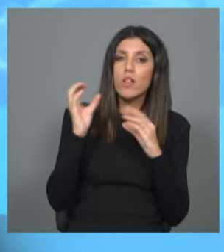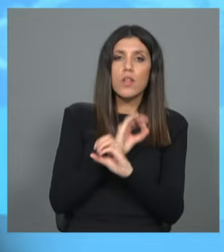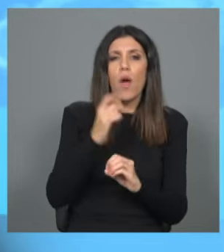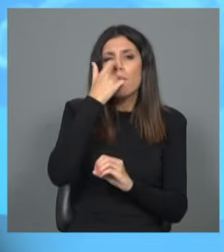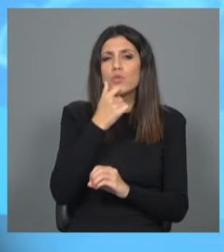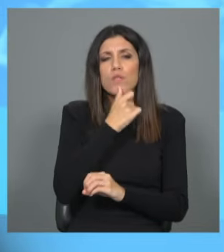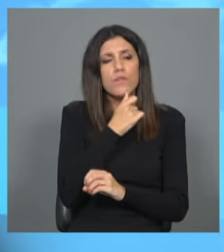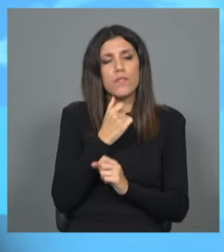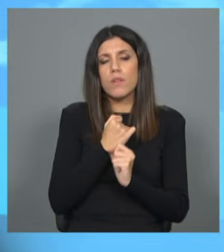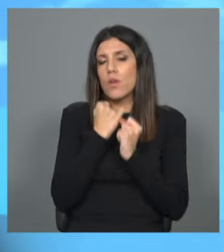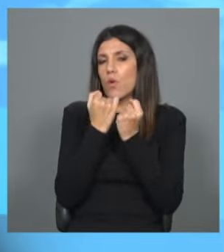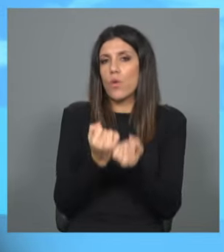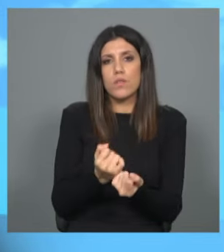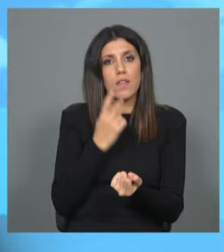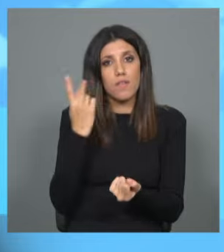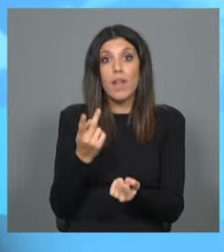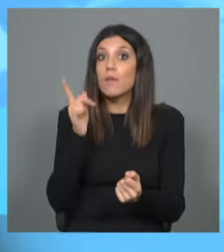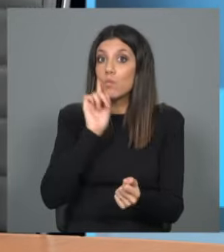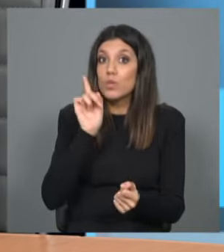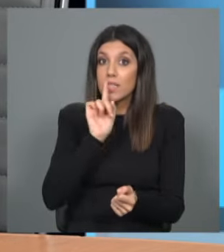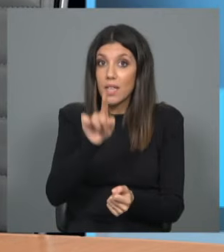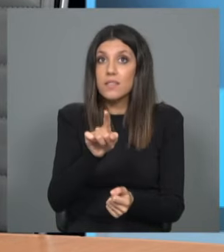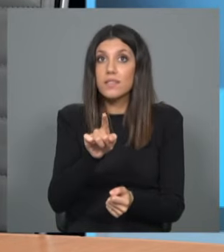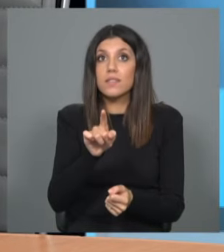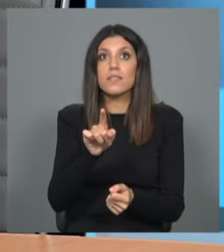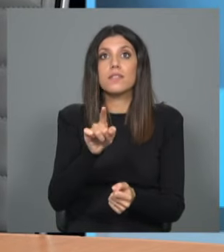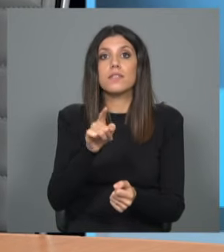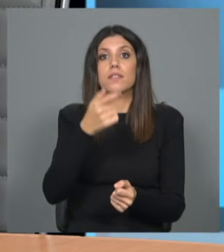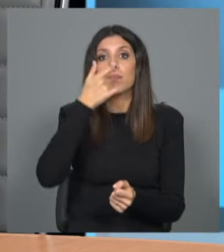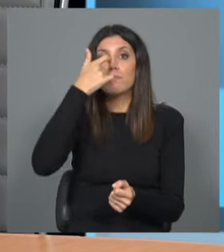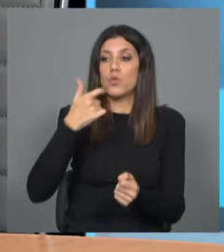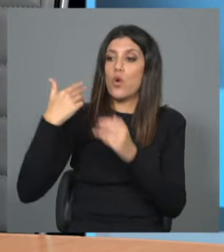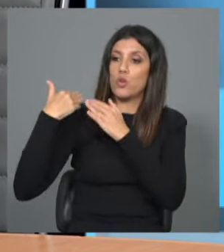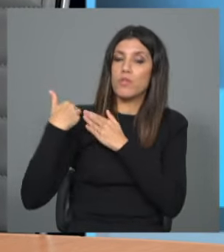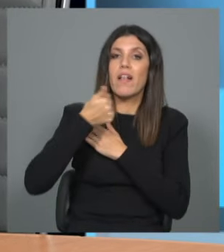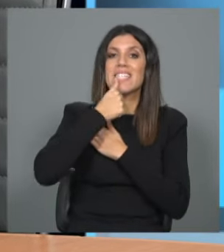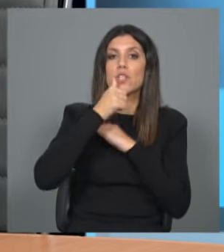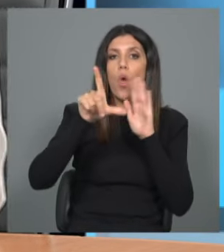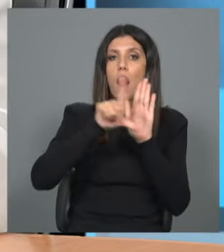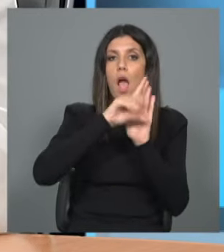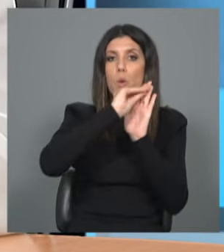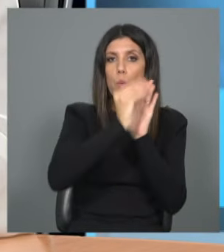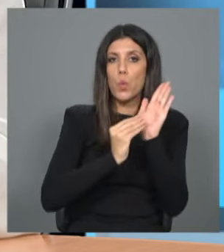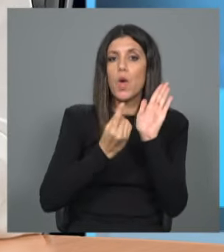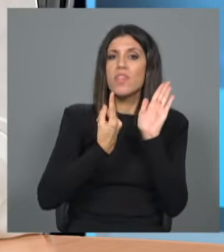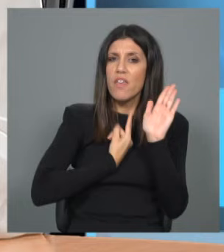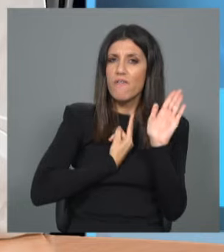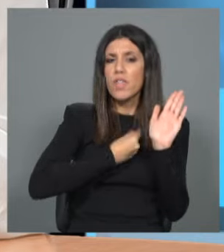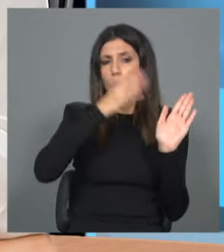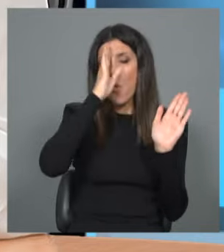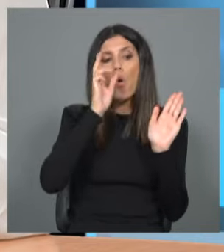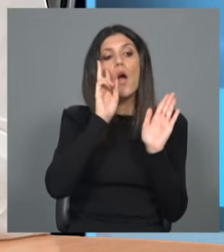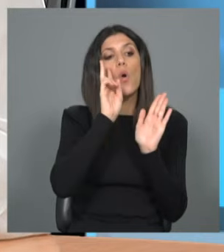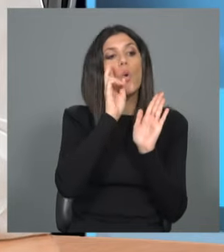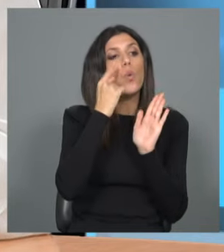importante que quem quer legislar sobre quem legisla e quem toma estas decisões fosse conhecer a vivência